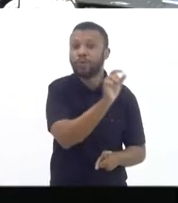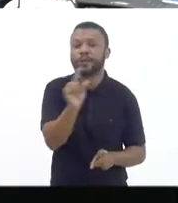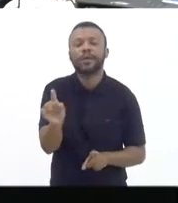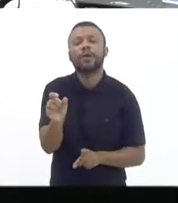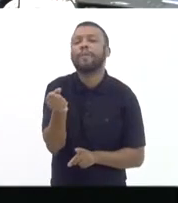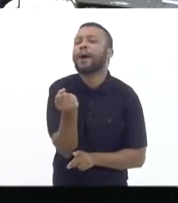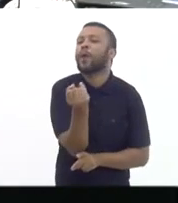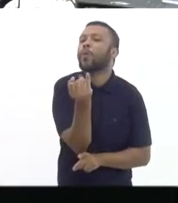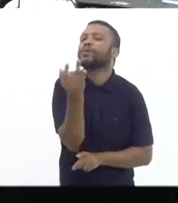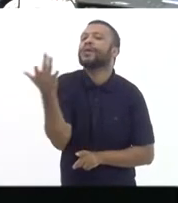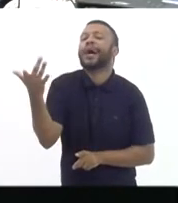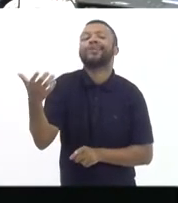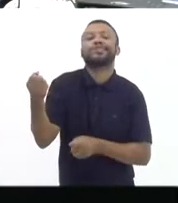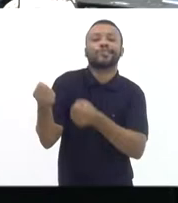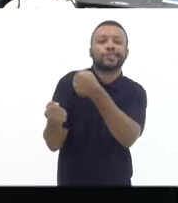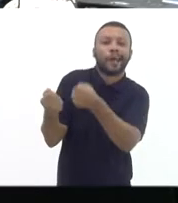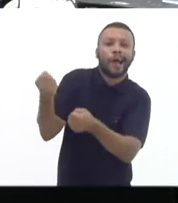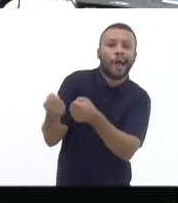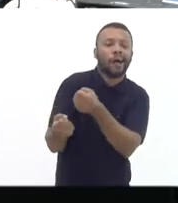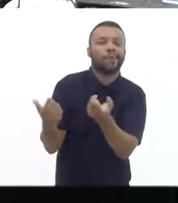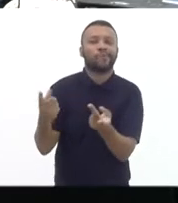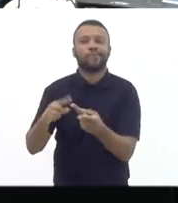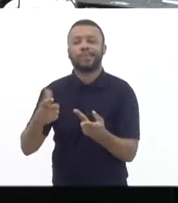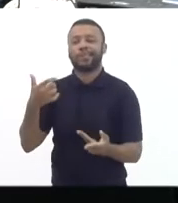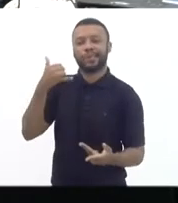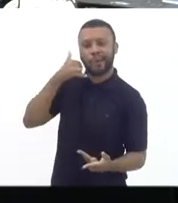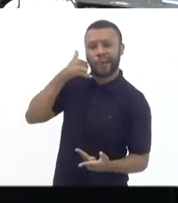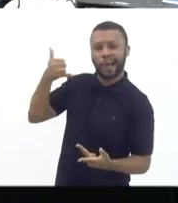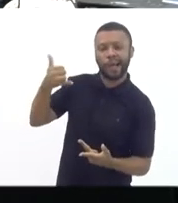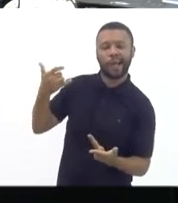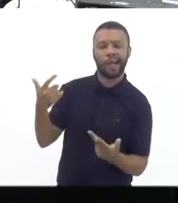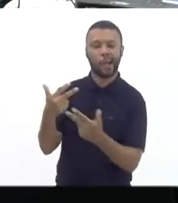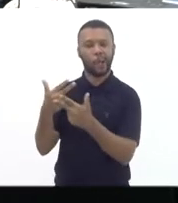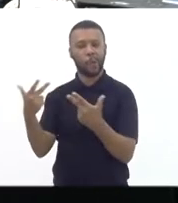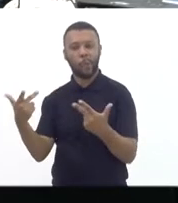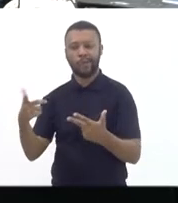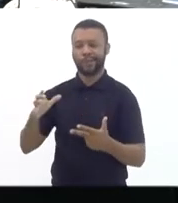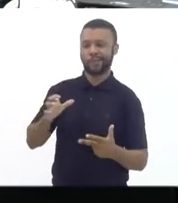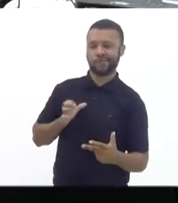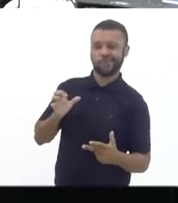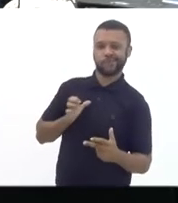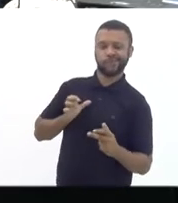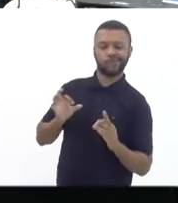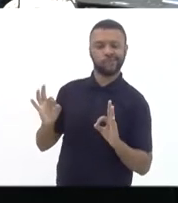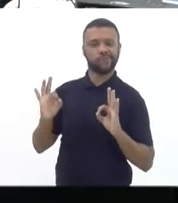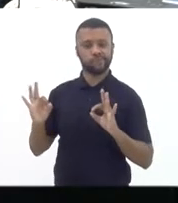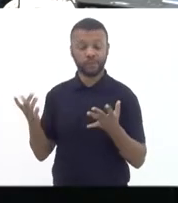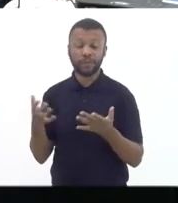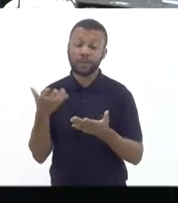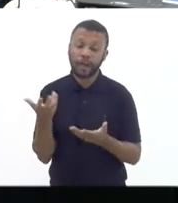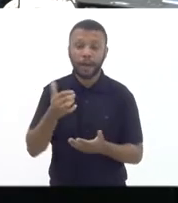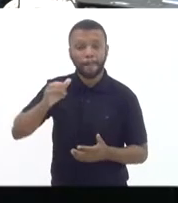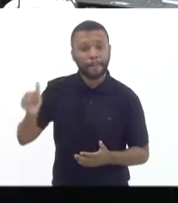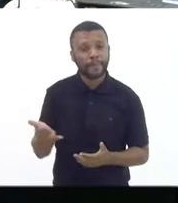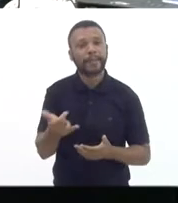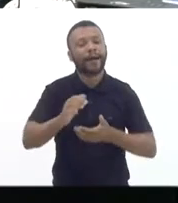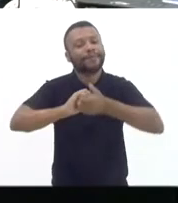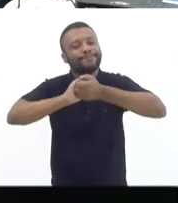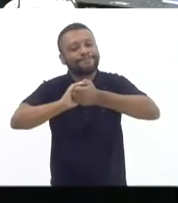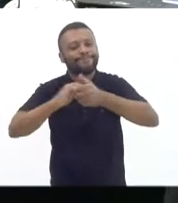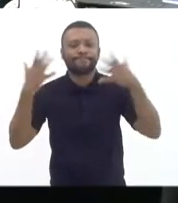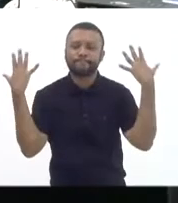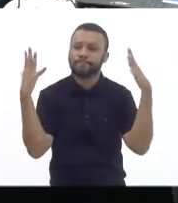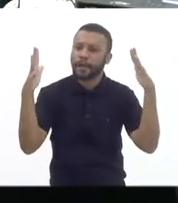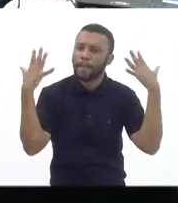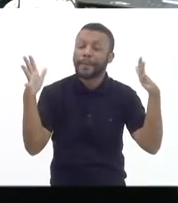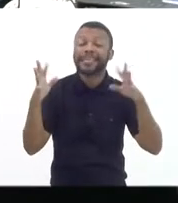número de carros ou celulares. Então, queria dar os parabéns a todos os ativistas da causa animal,